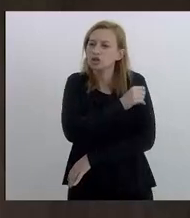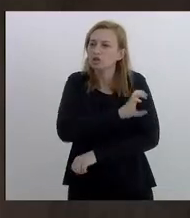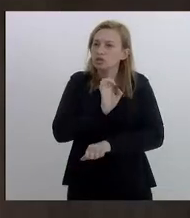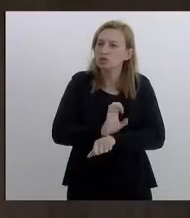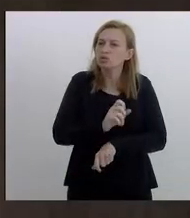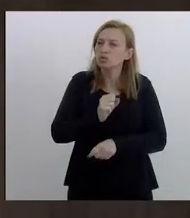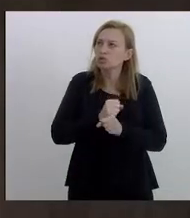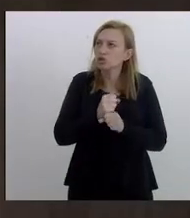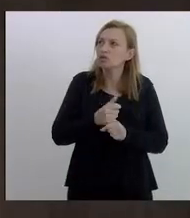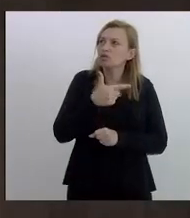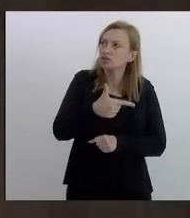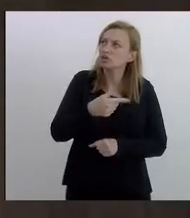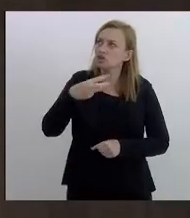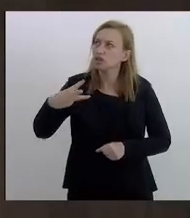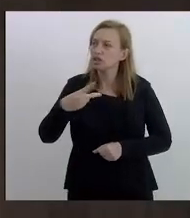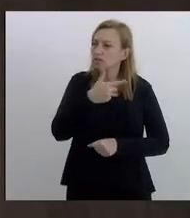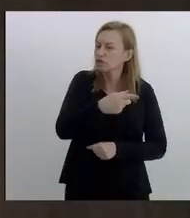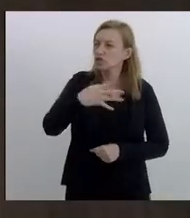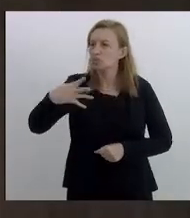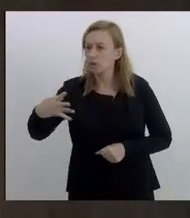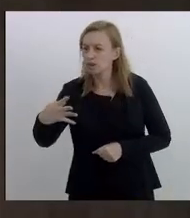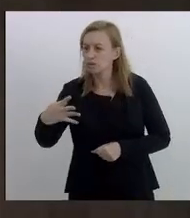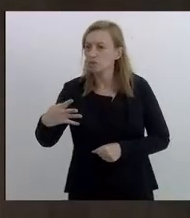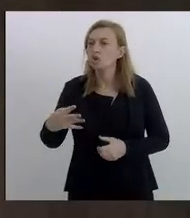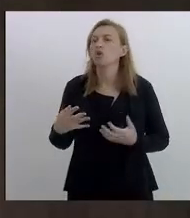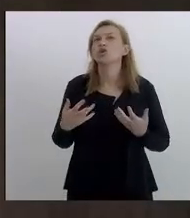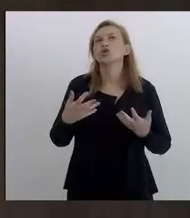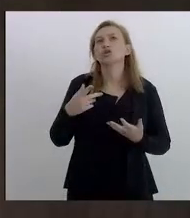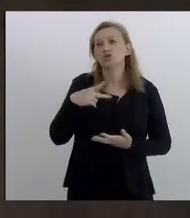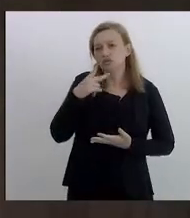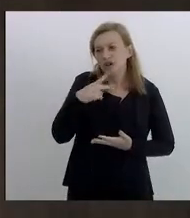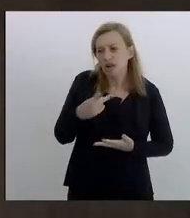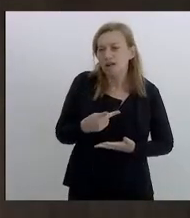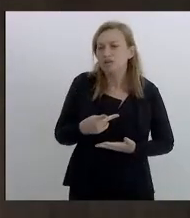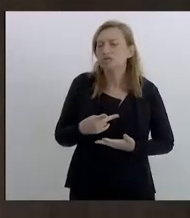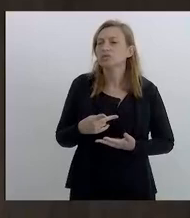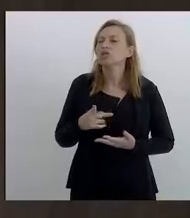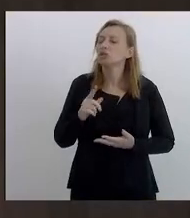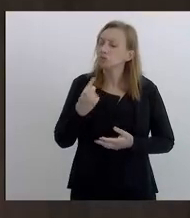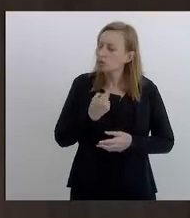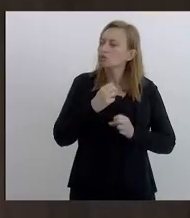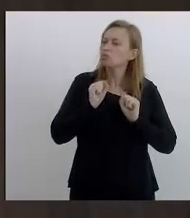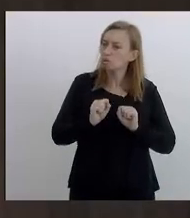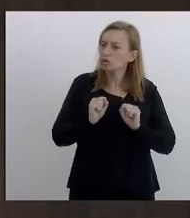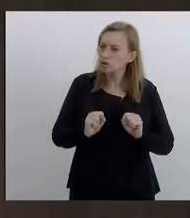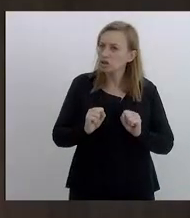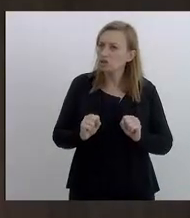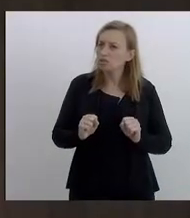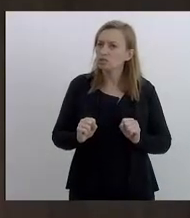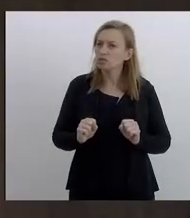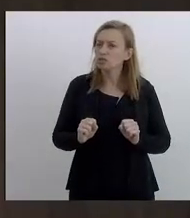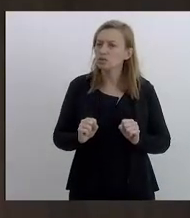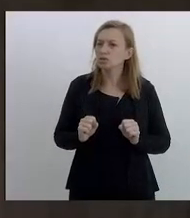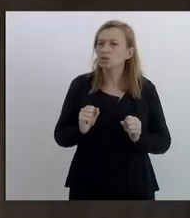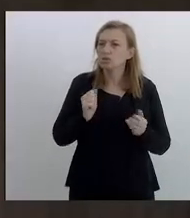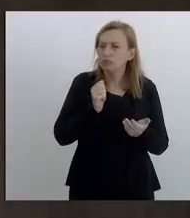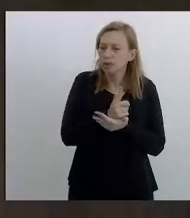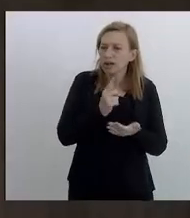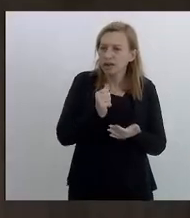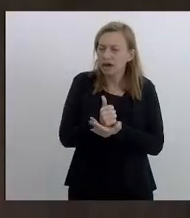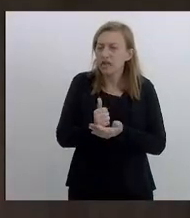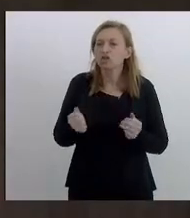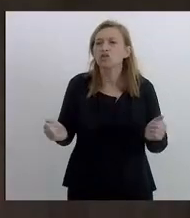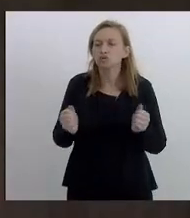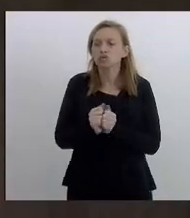de 23 e 24. O que nós estamos dizendo é que nós podemos dar essa reposição anualmente, juntamente